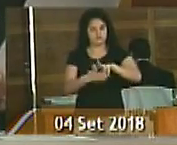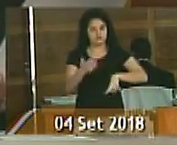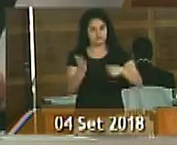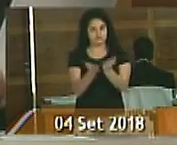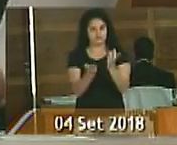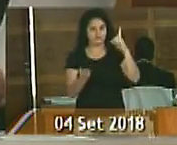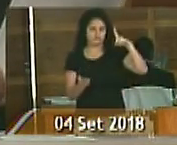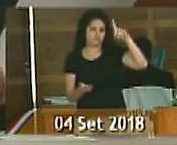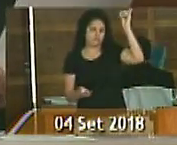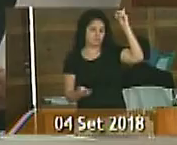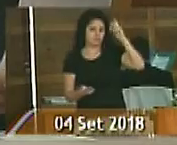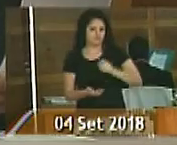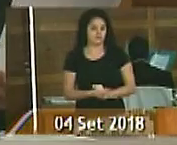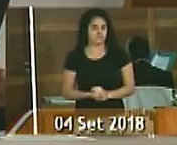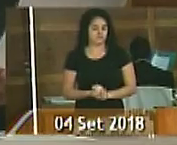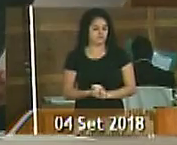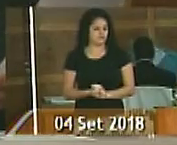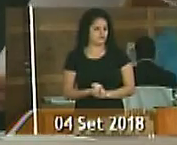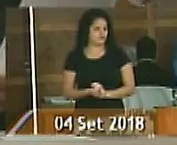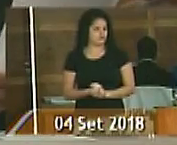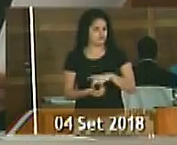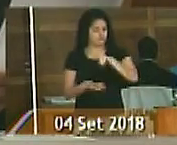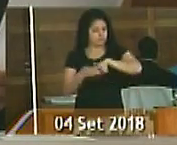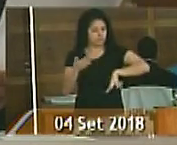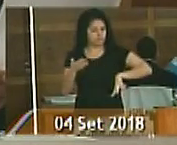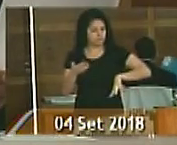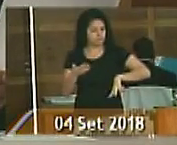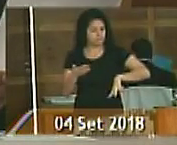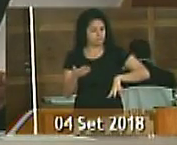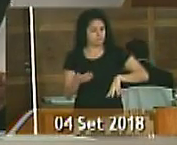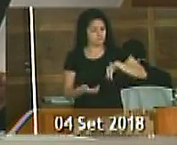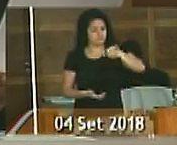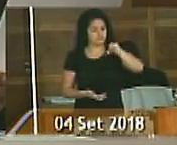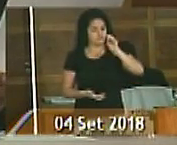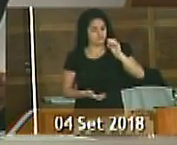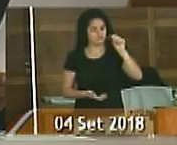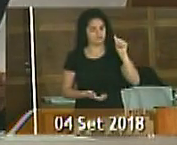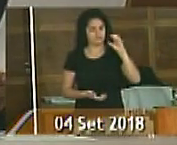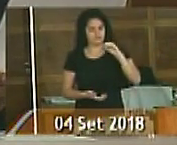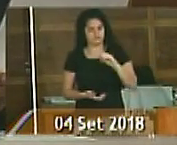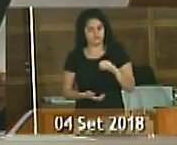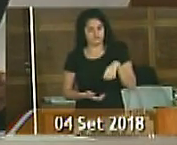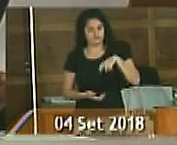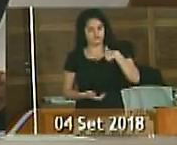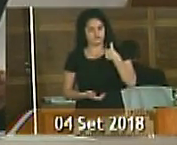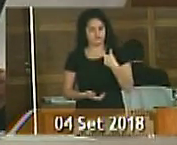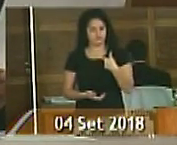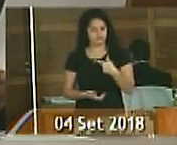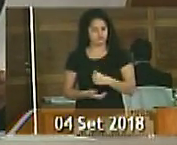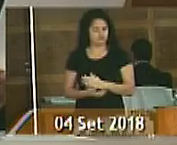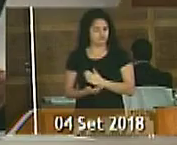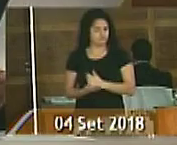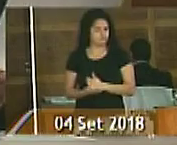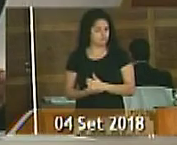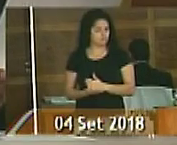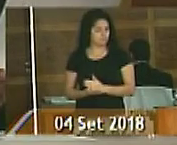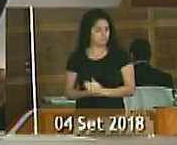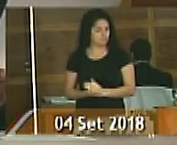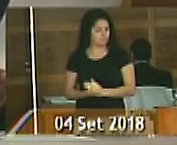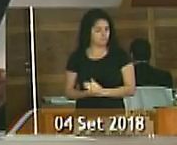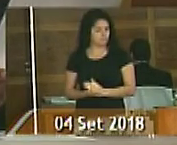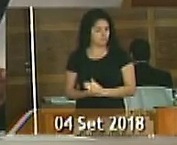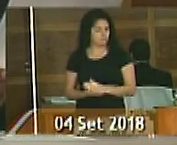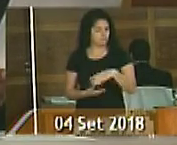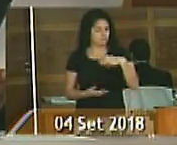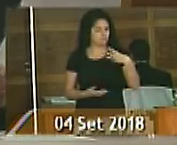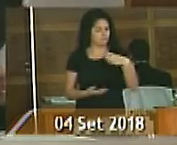leitura de um trecho bíblico. Foi lido em 1 João, capítulo 2, versículo, capítulo